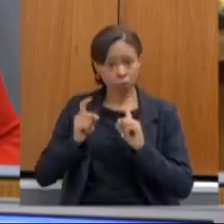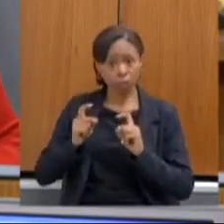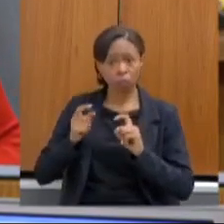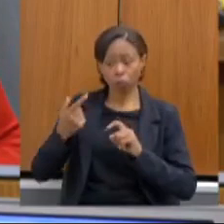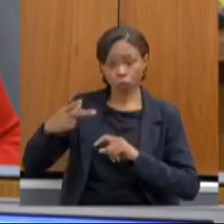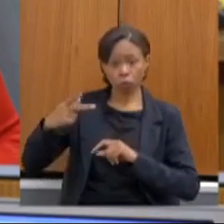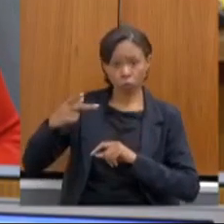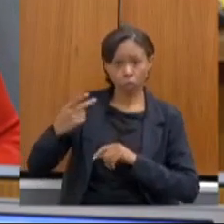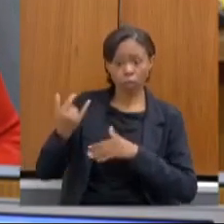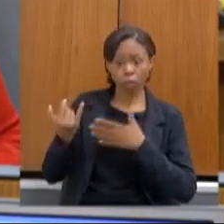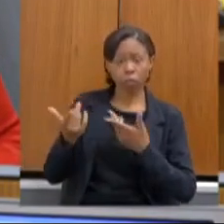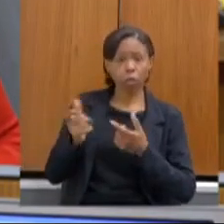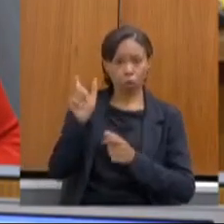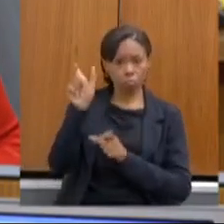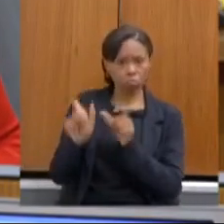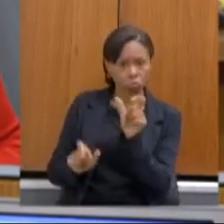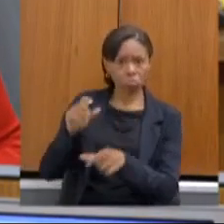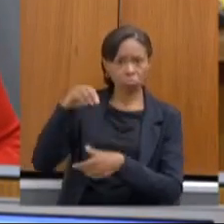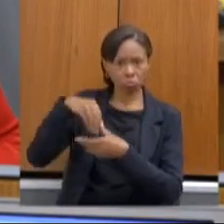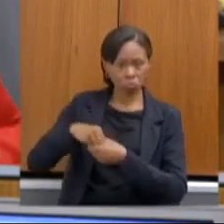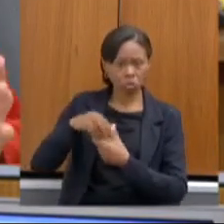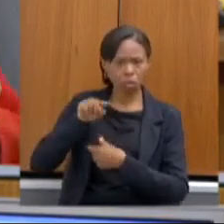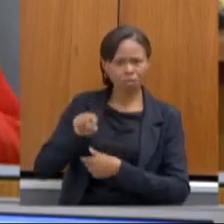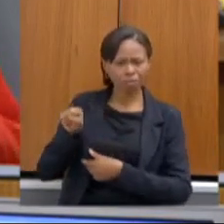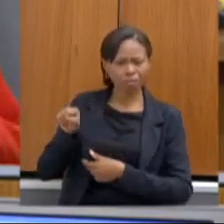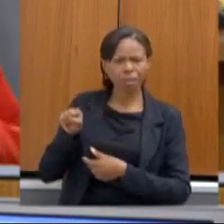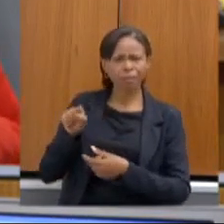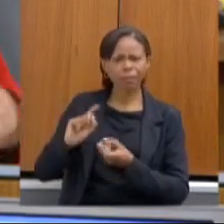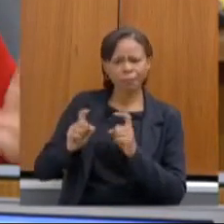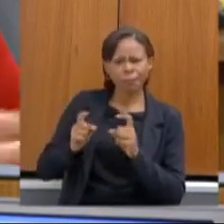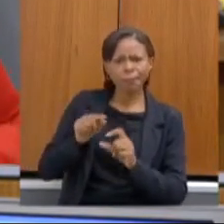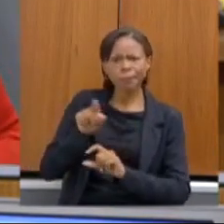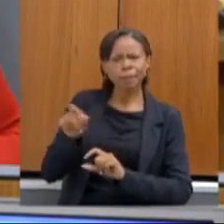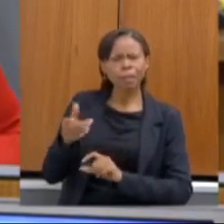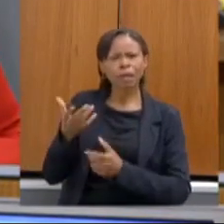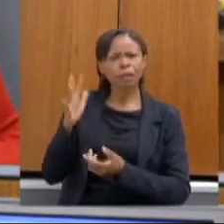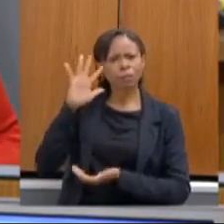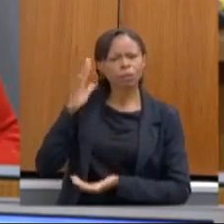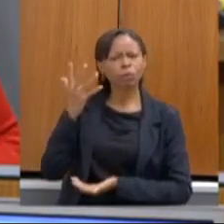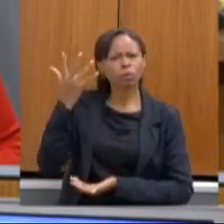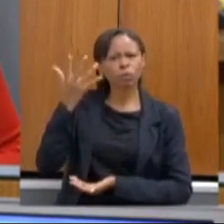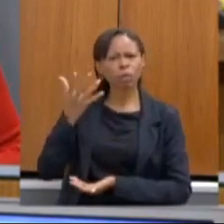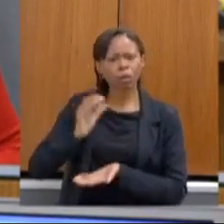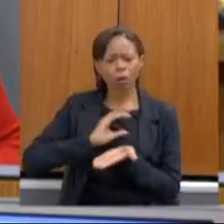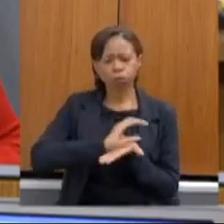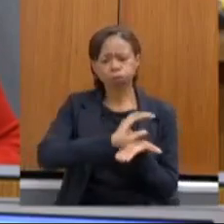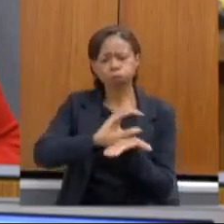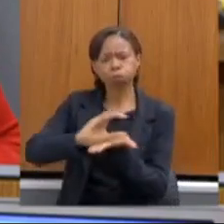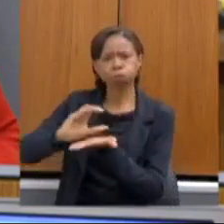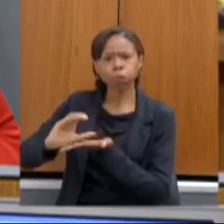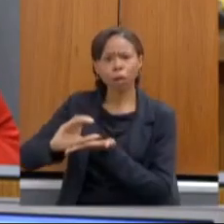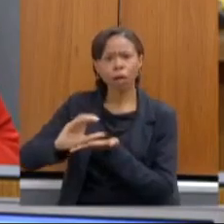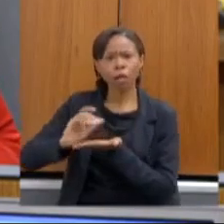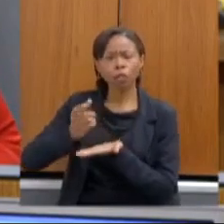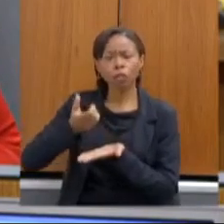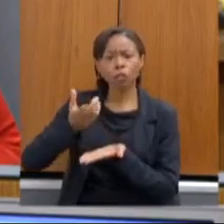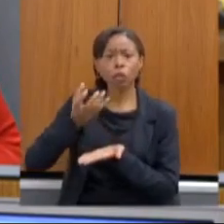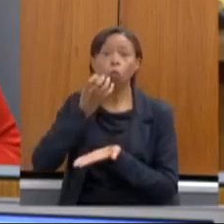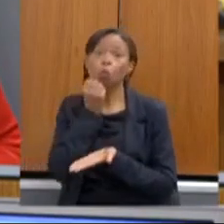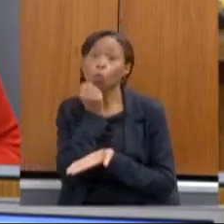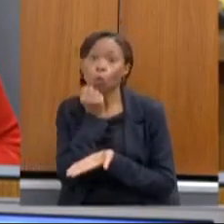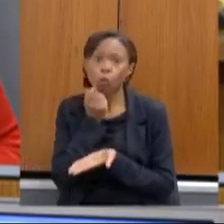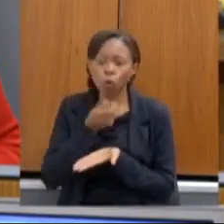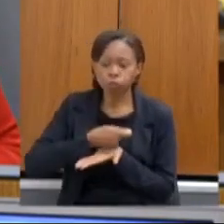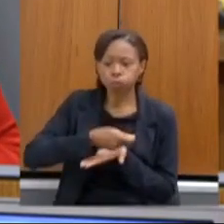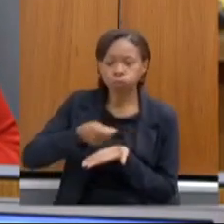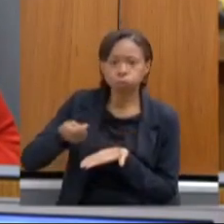dos seus acionistas decidiu pela pela distribuição de lucros em detrimento do investimento na